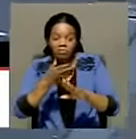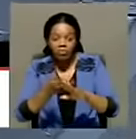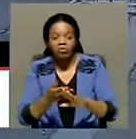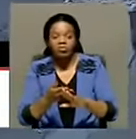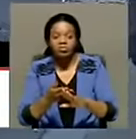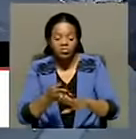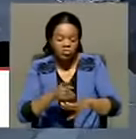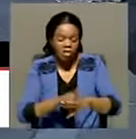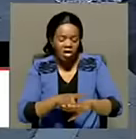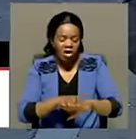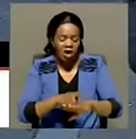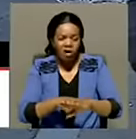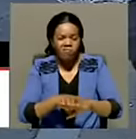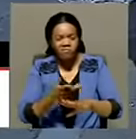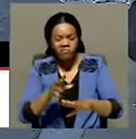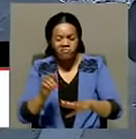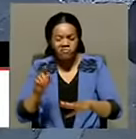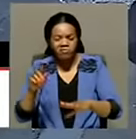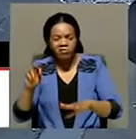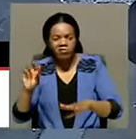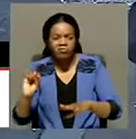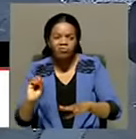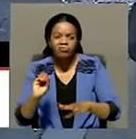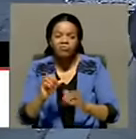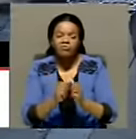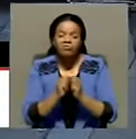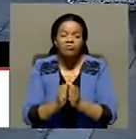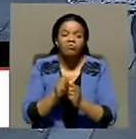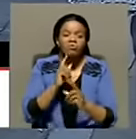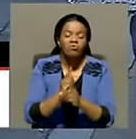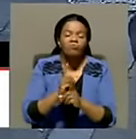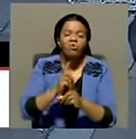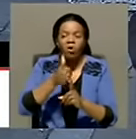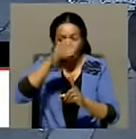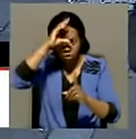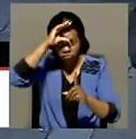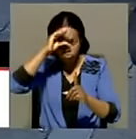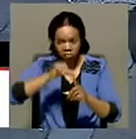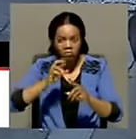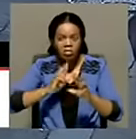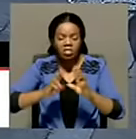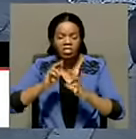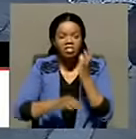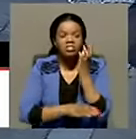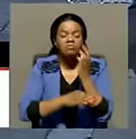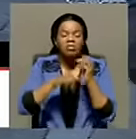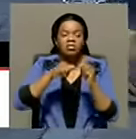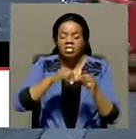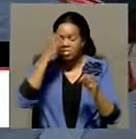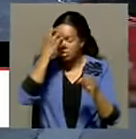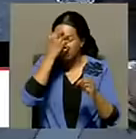diretor executivo da Corporação Financeira de Desenvolvimento Internacional dos Estados Unidos da